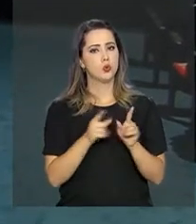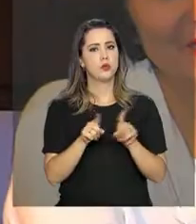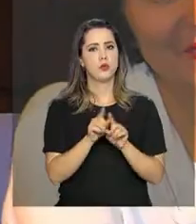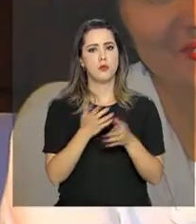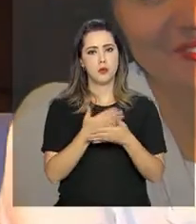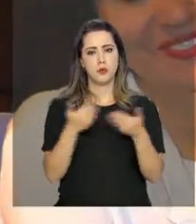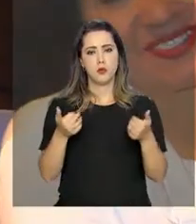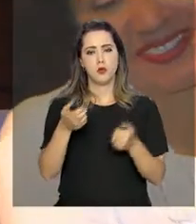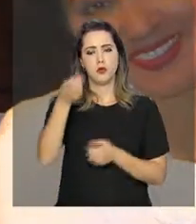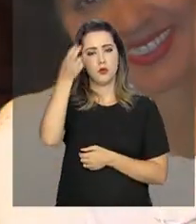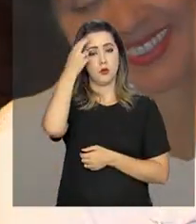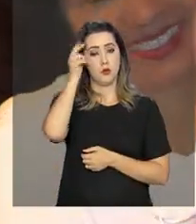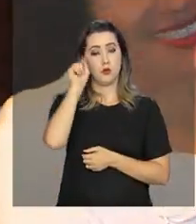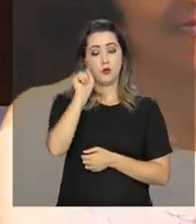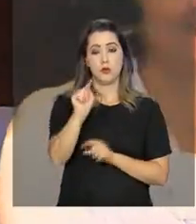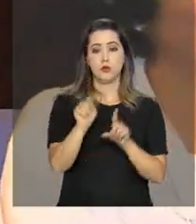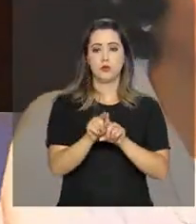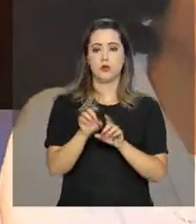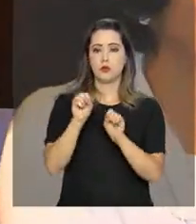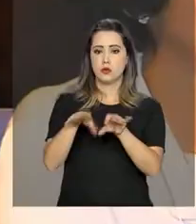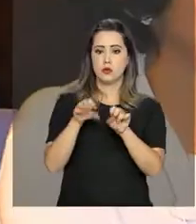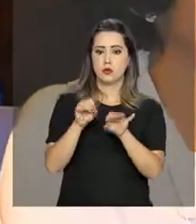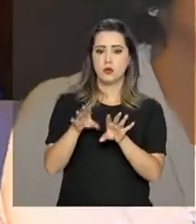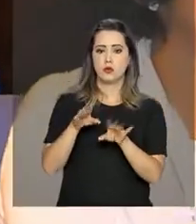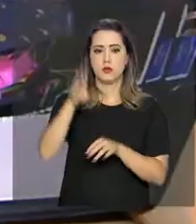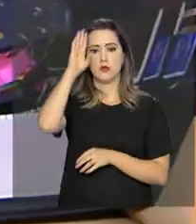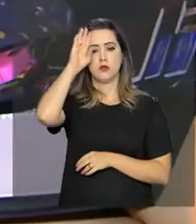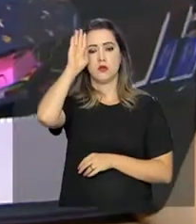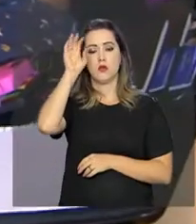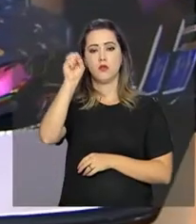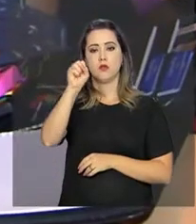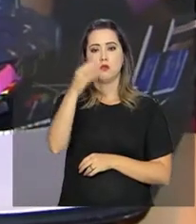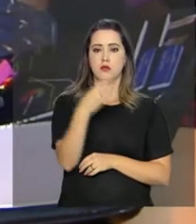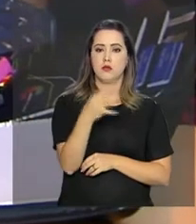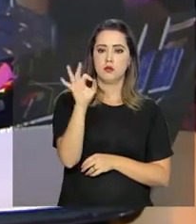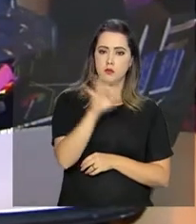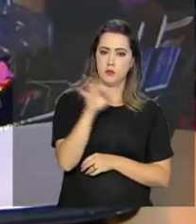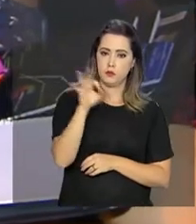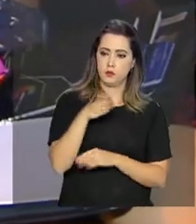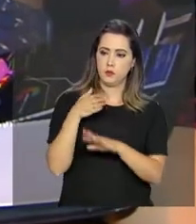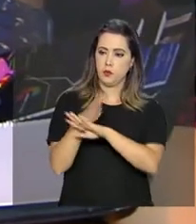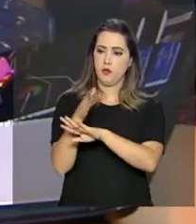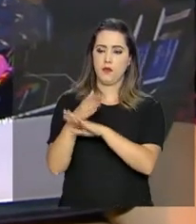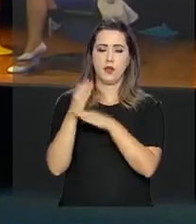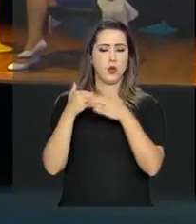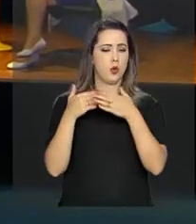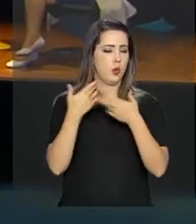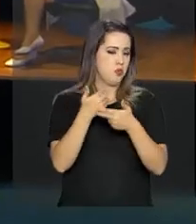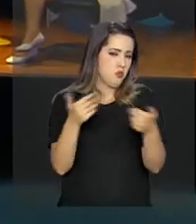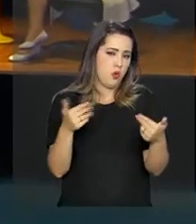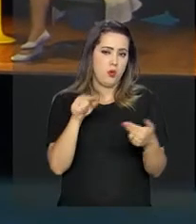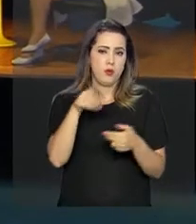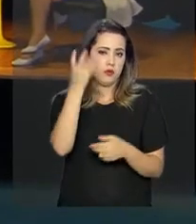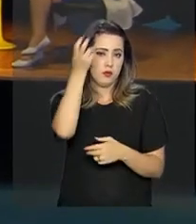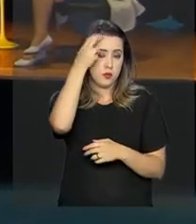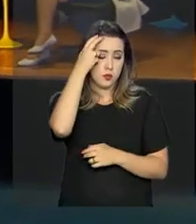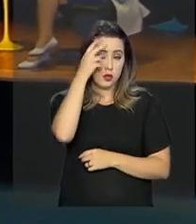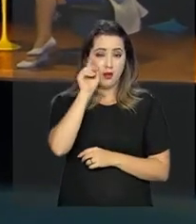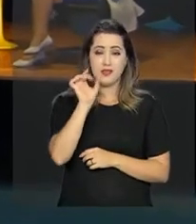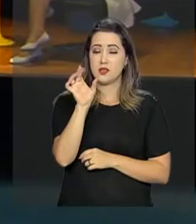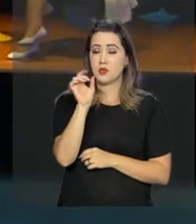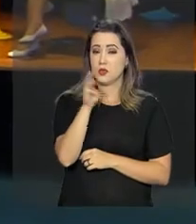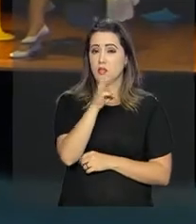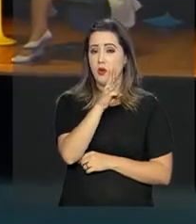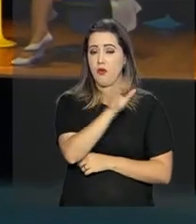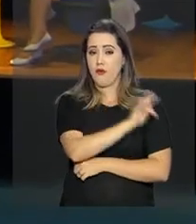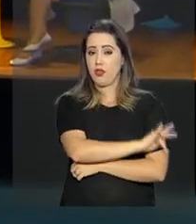cultura. Dos que têm educação superior, 84% têm acesso a alguma atividade. Já para quem tem só o